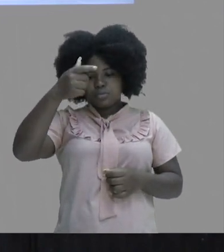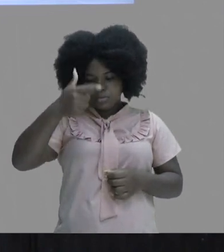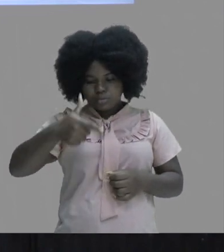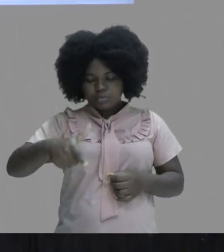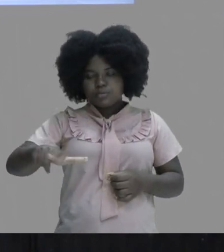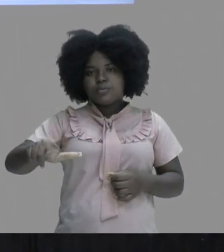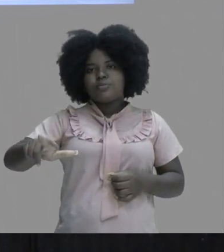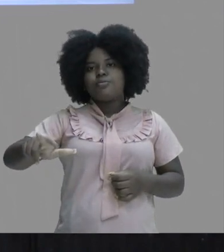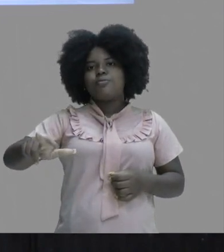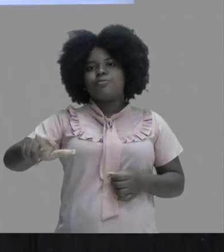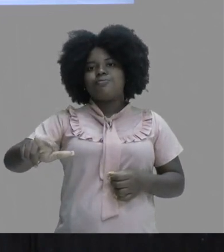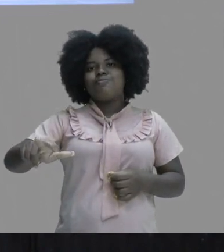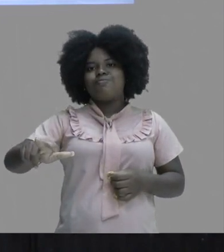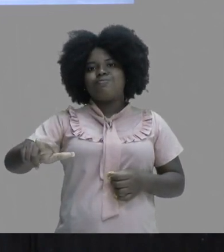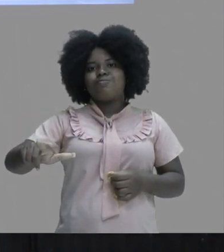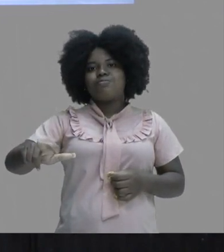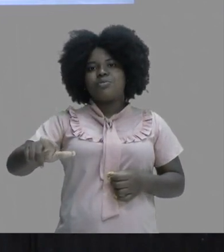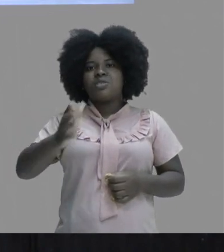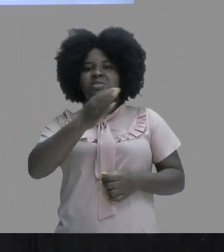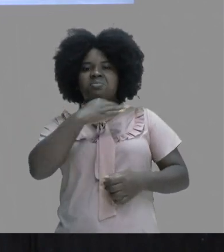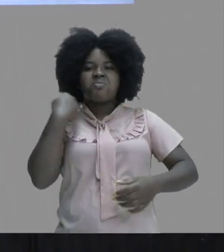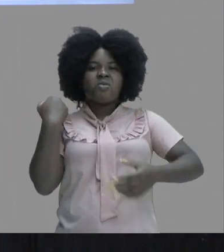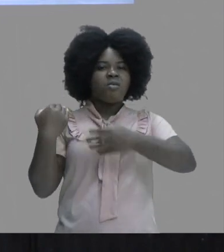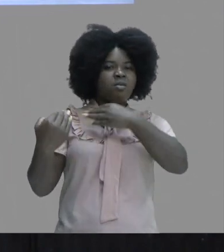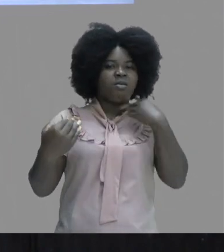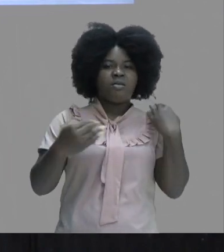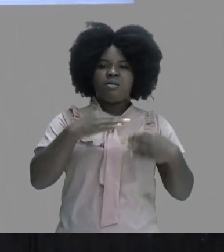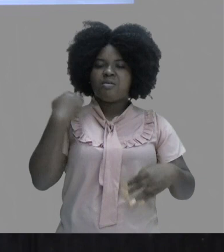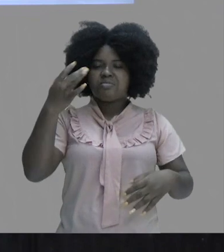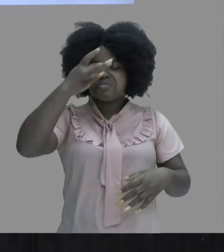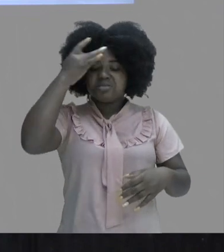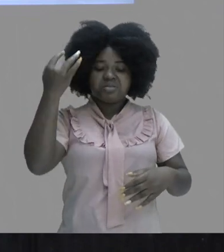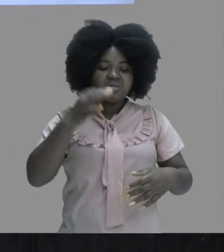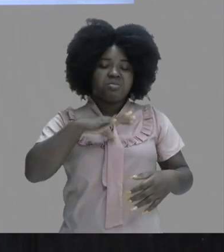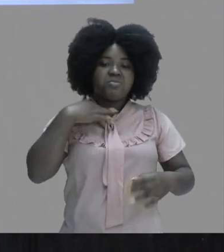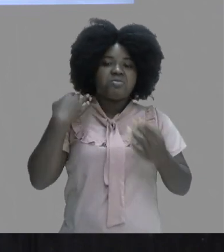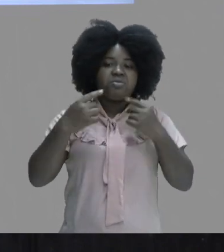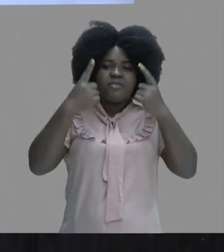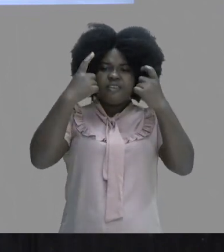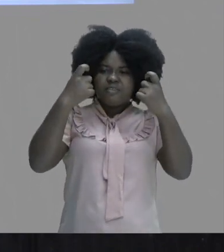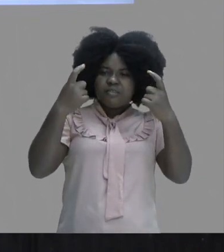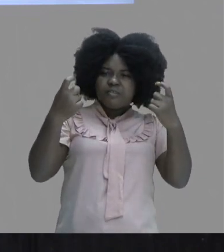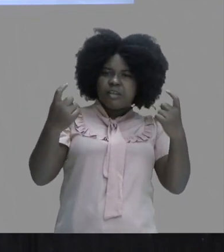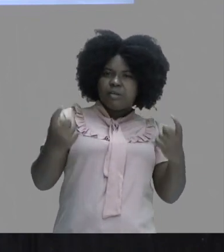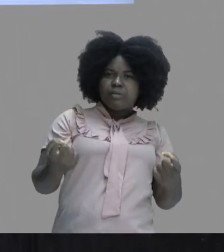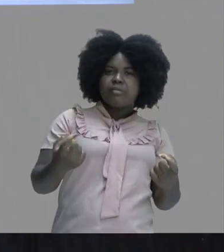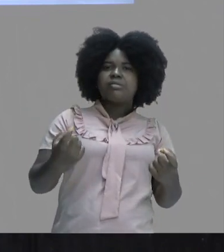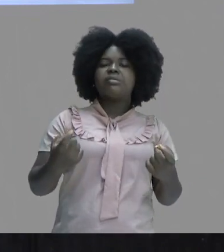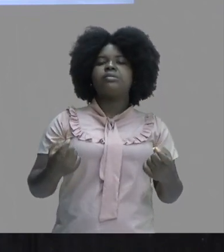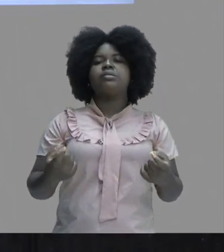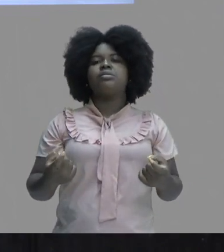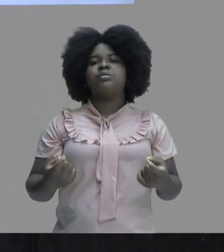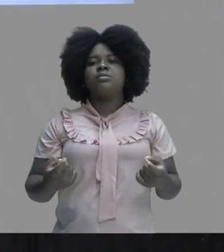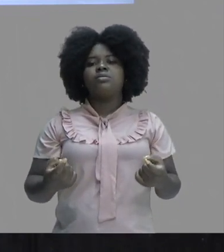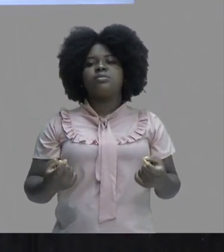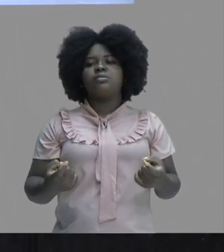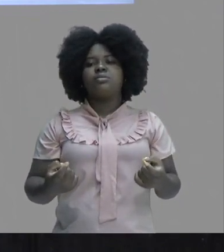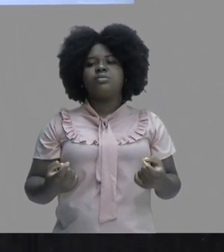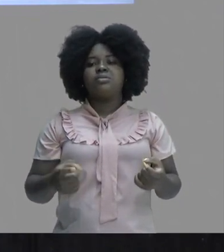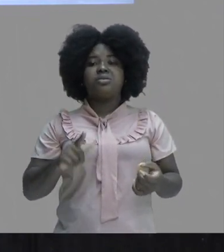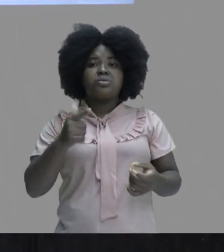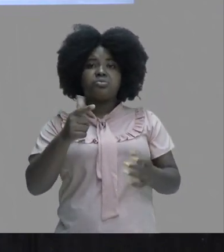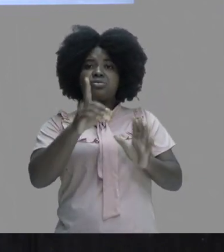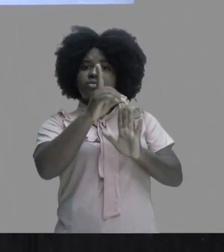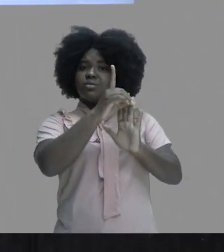os fatos que aconteceram na Segunda Guerra, como a perda de direitos fundamentais, que levou